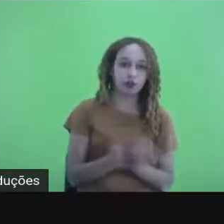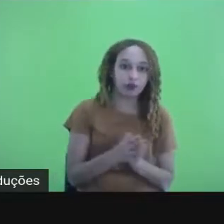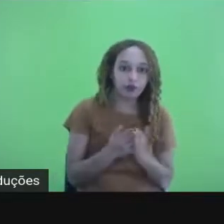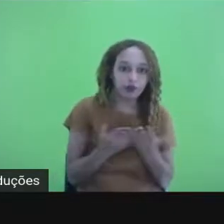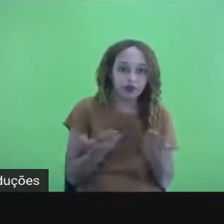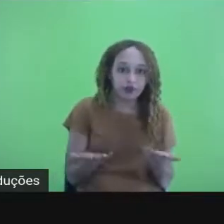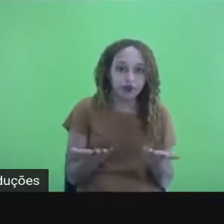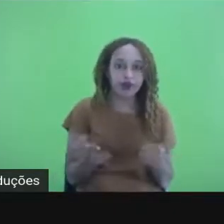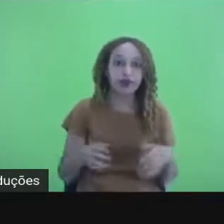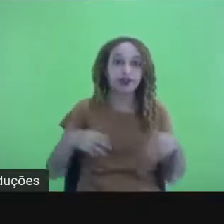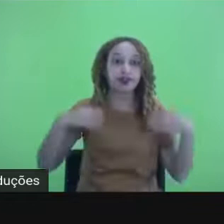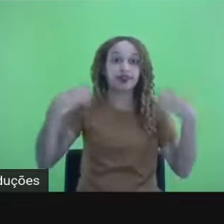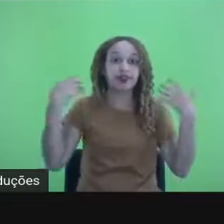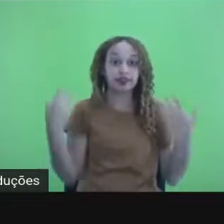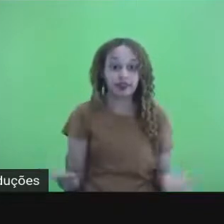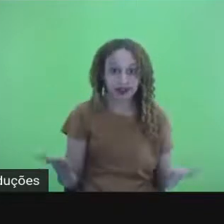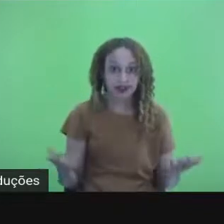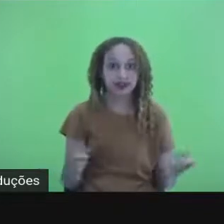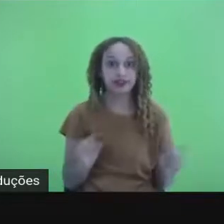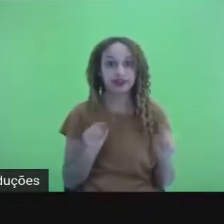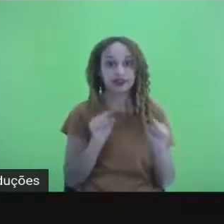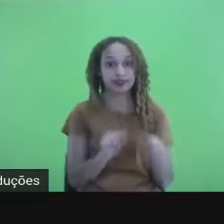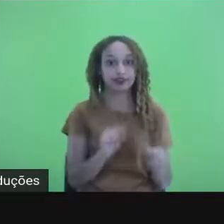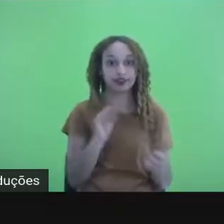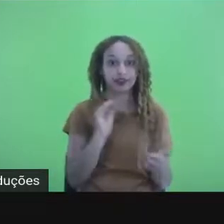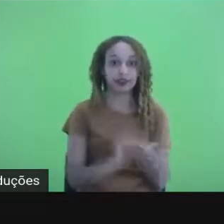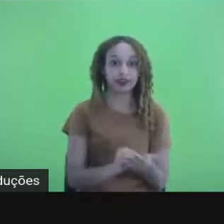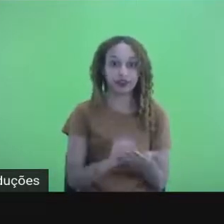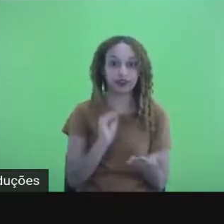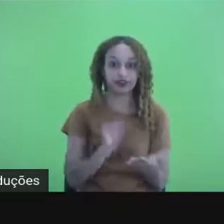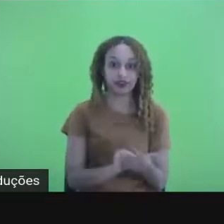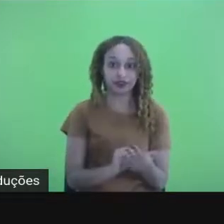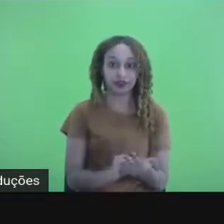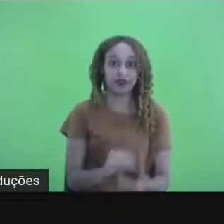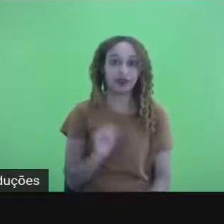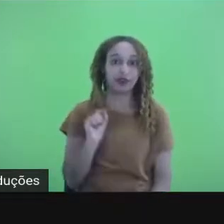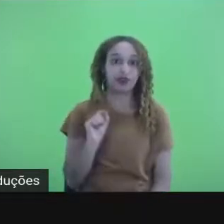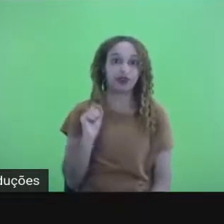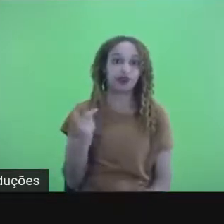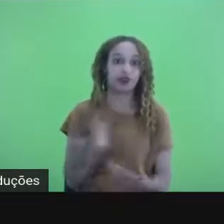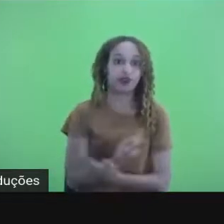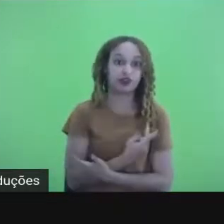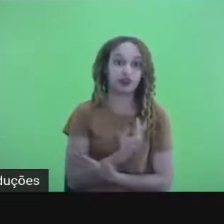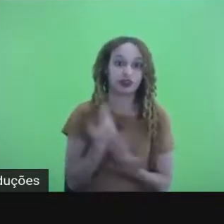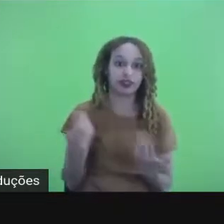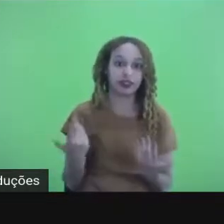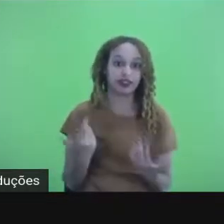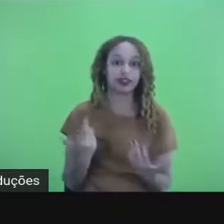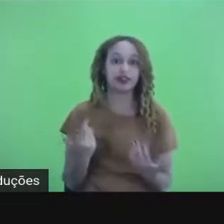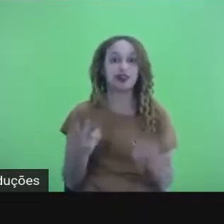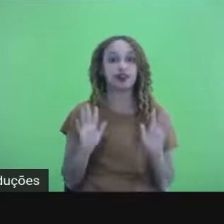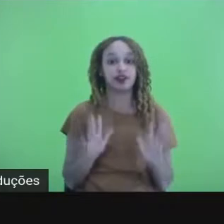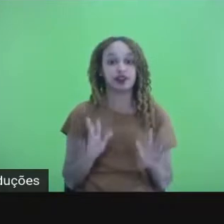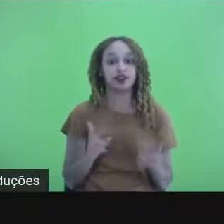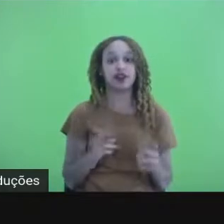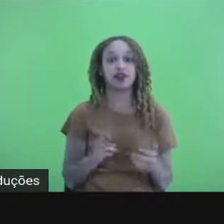óbvio que esses conflitos e que essas deficiências vão estar, de alguma forma,